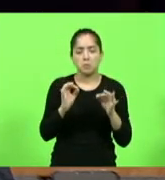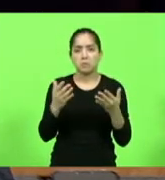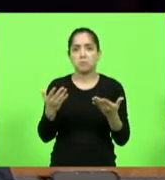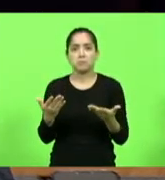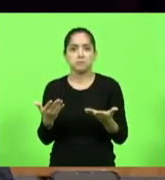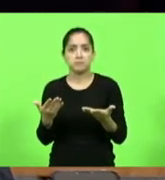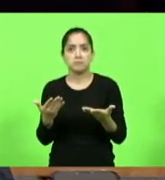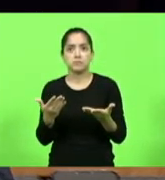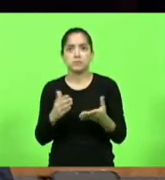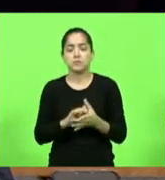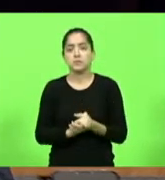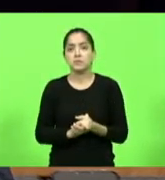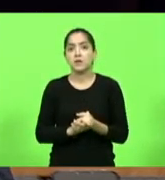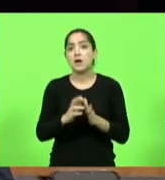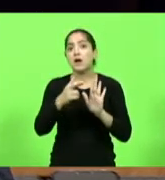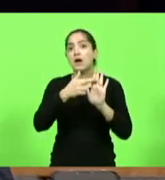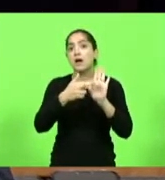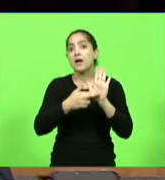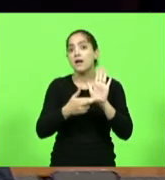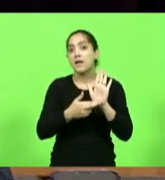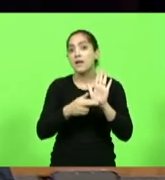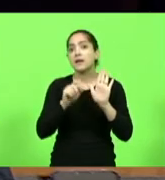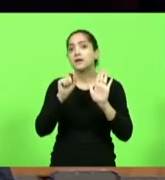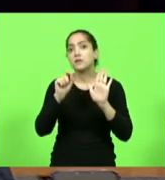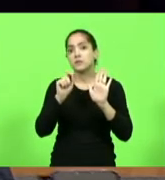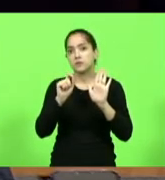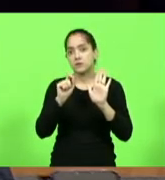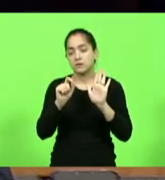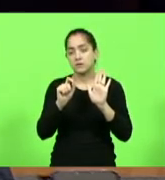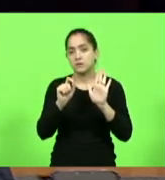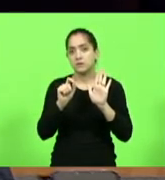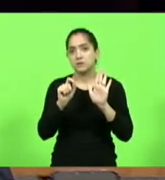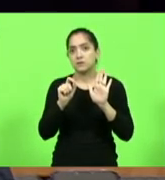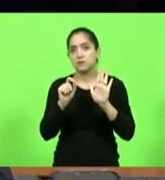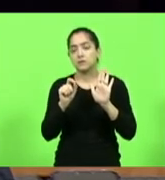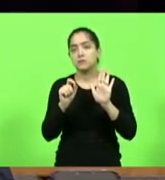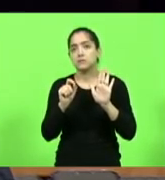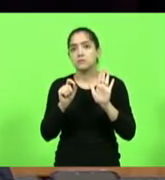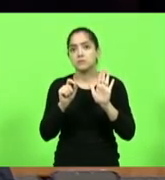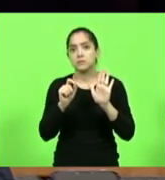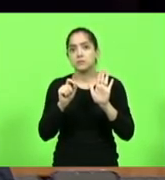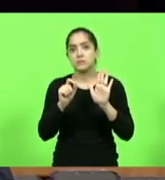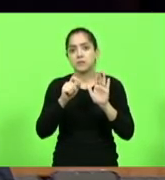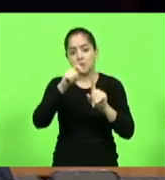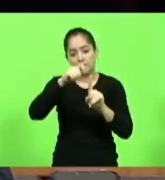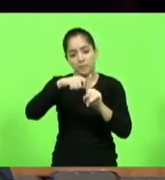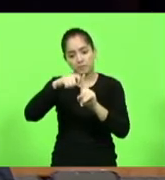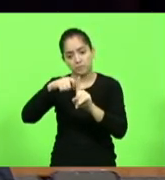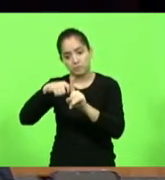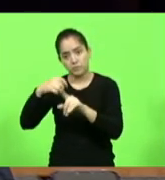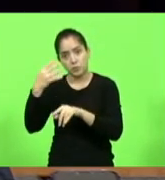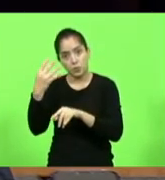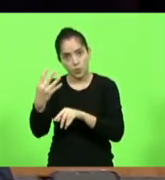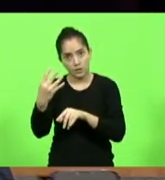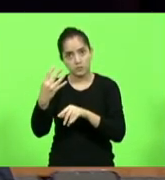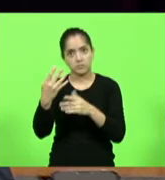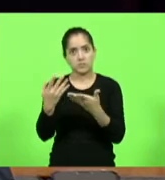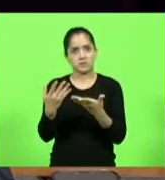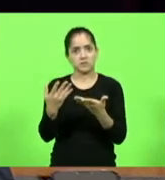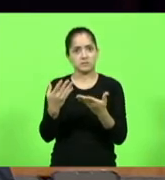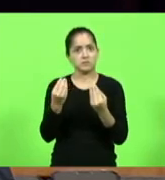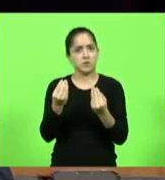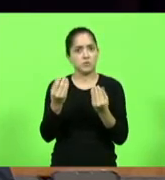a regra, a norma, são 4 meses. Que